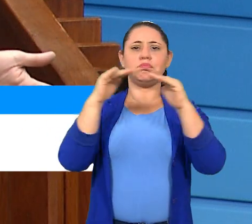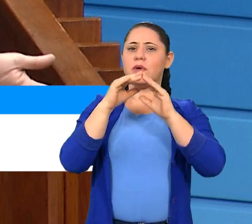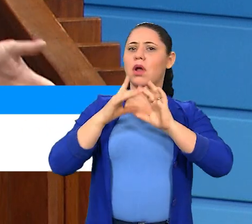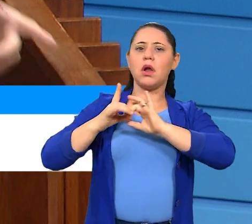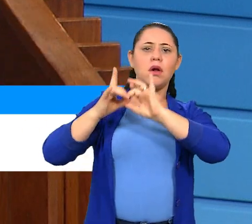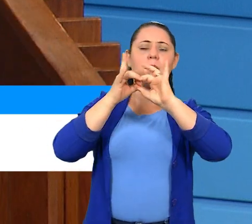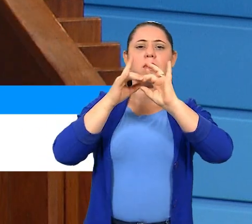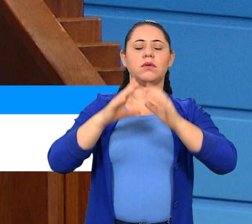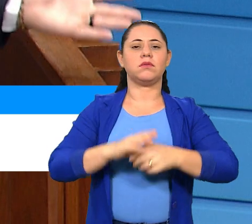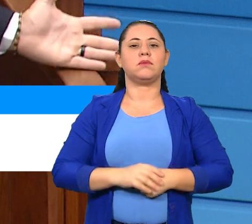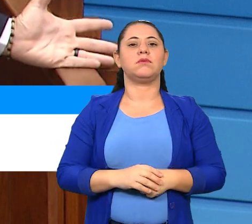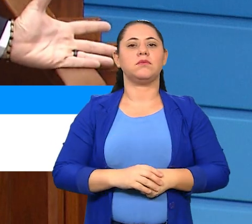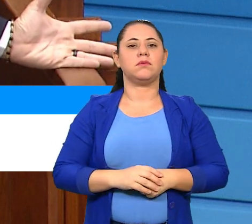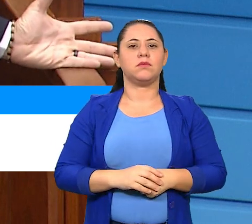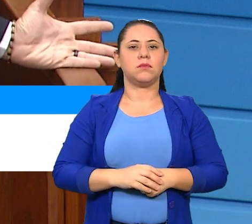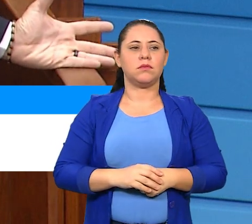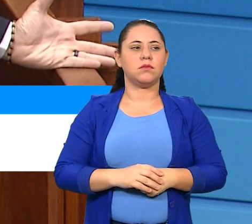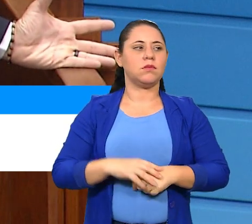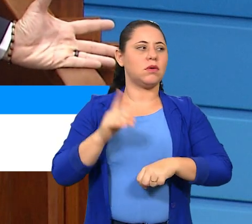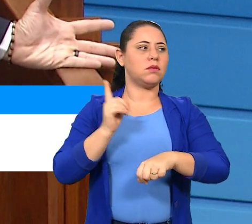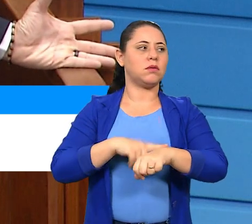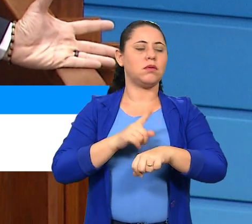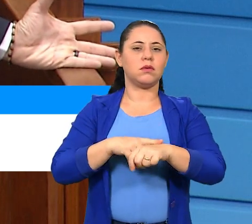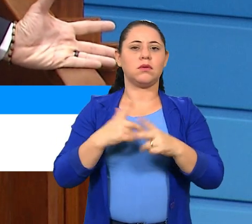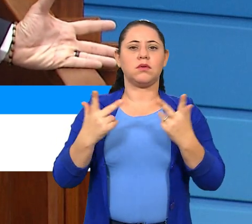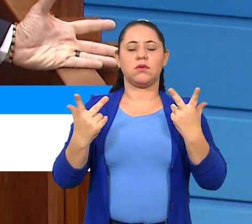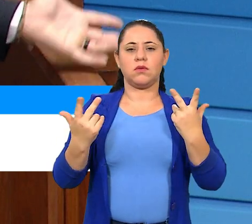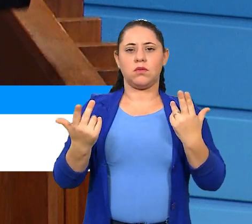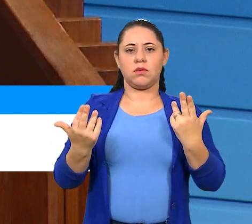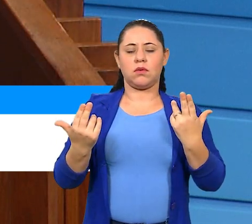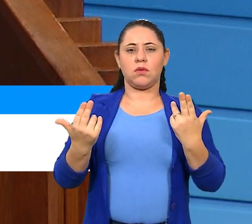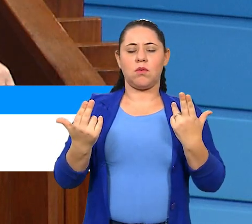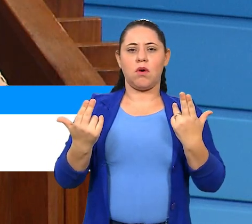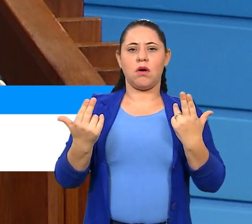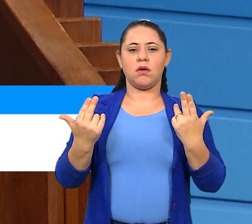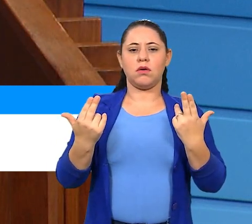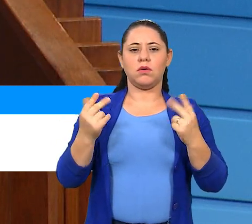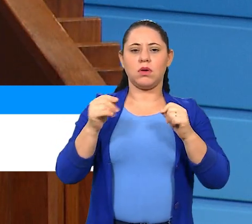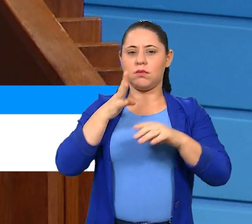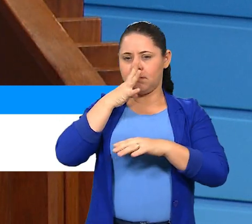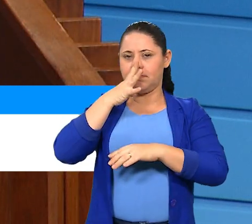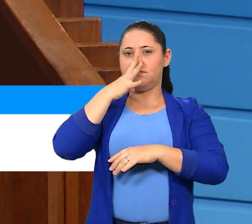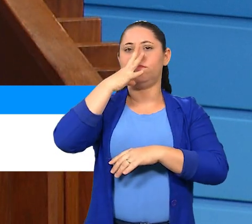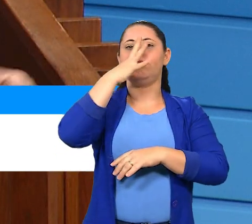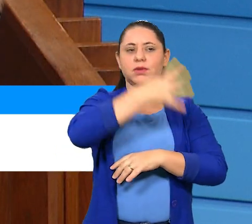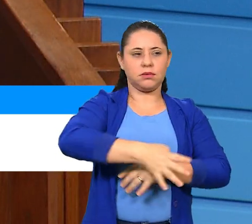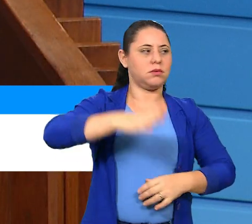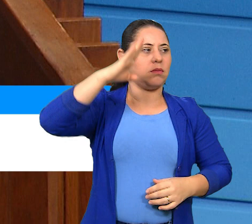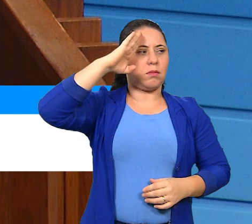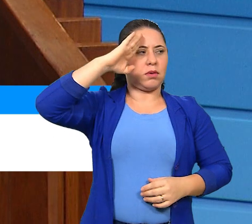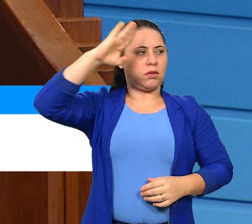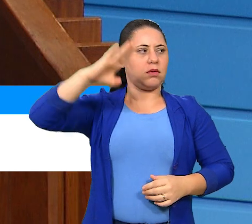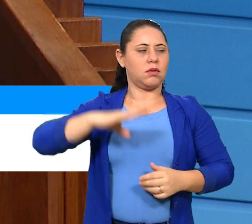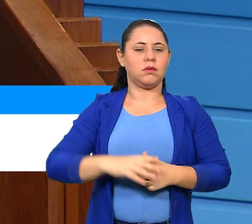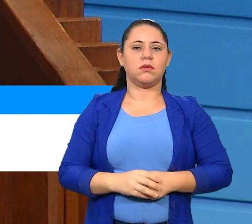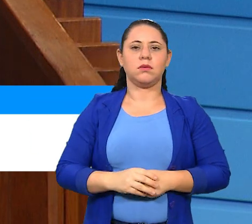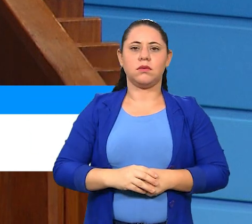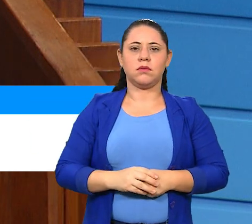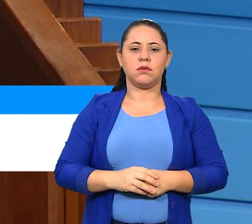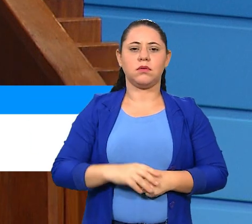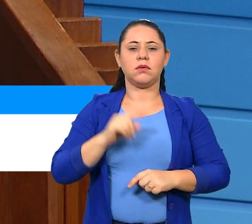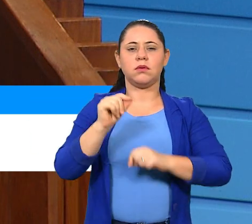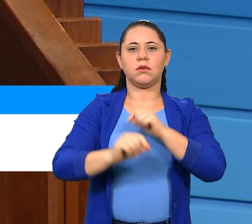se manifestar Ah é democrático e ao mesmo tempo elas reivindicam intervenção